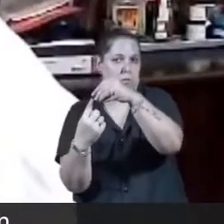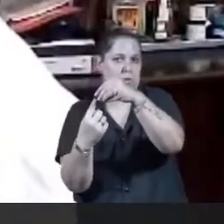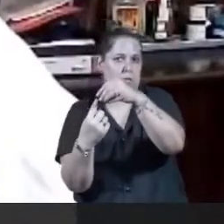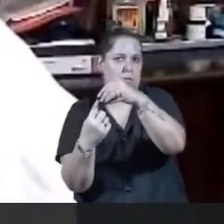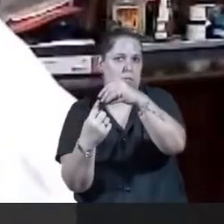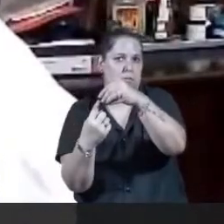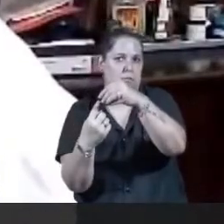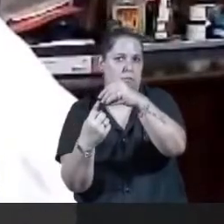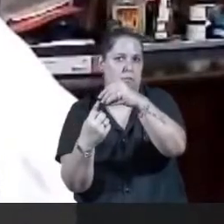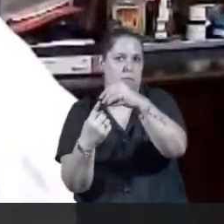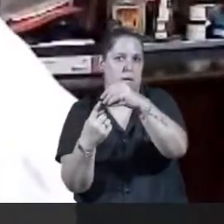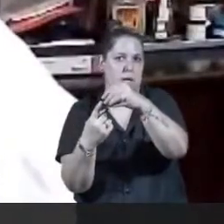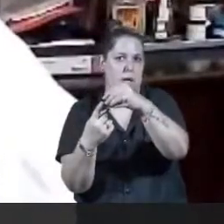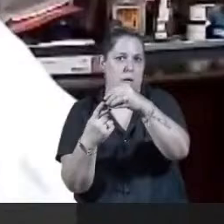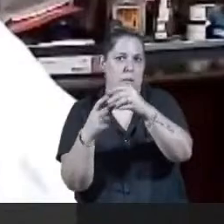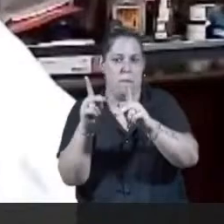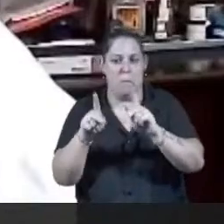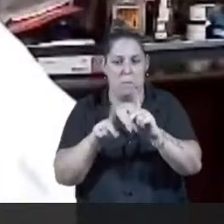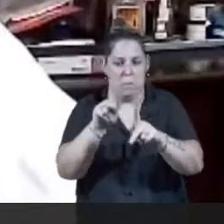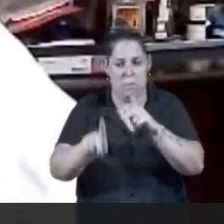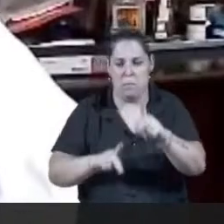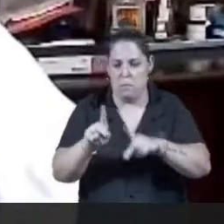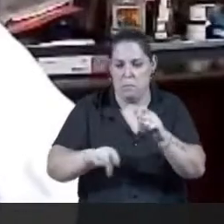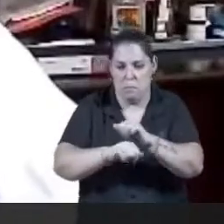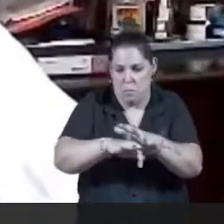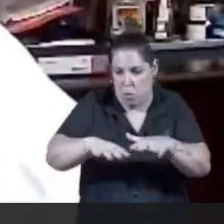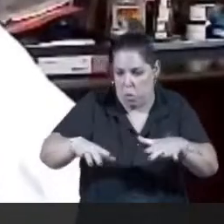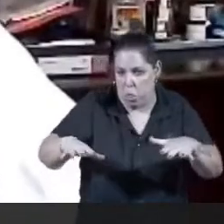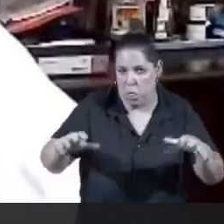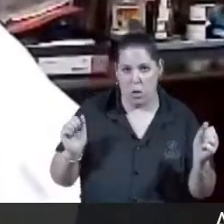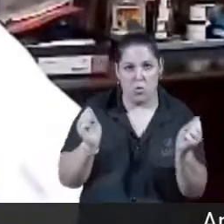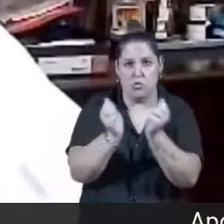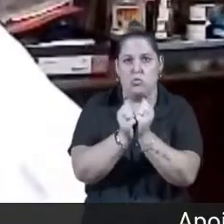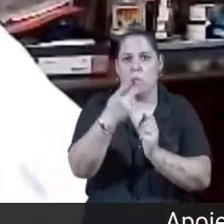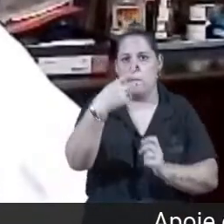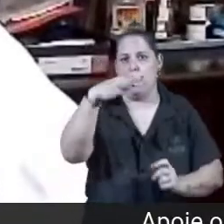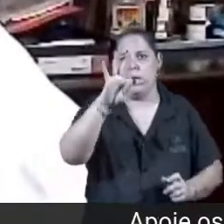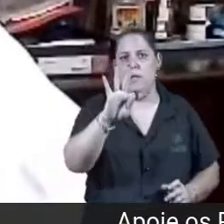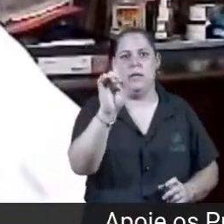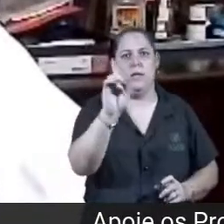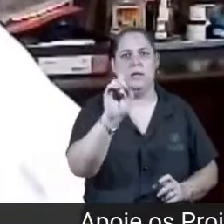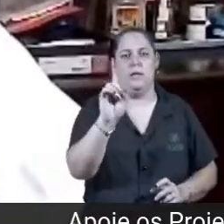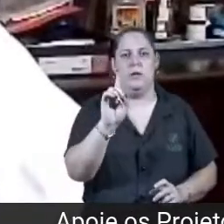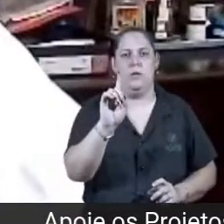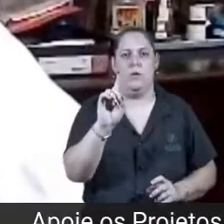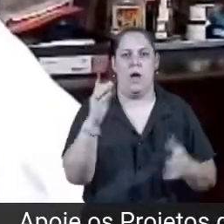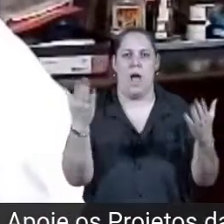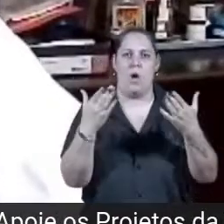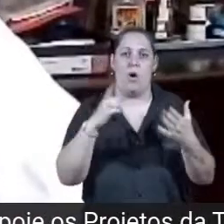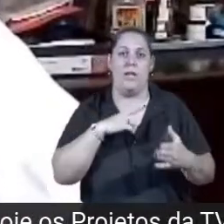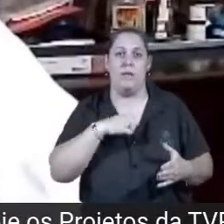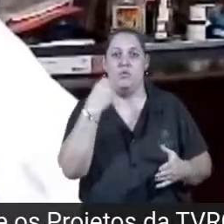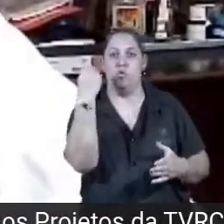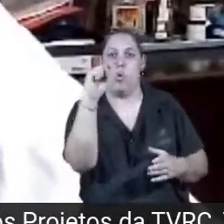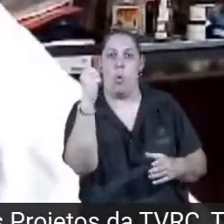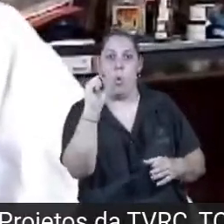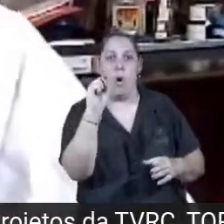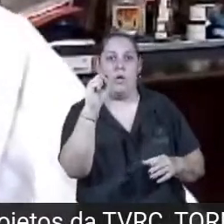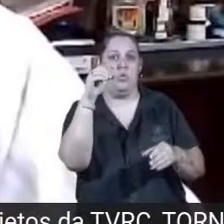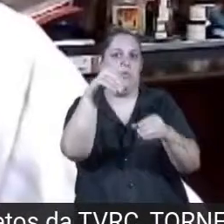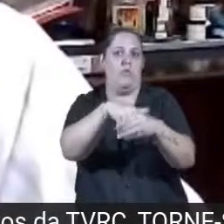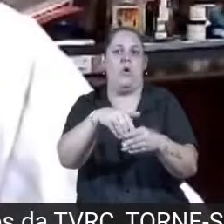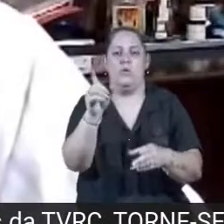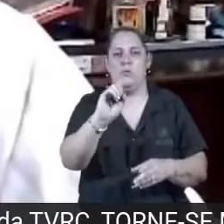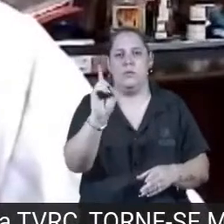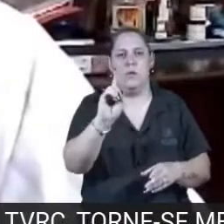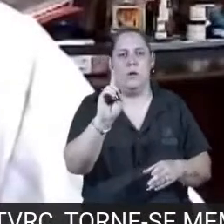em números, para fazer parte da bancada. Ah, nós viramos agora 8 votos. Você é muito mais do